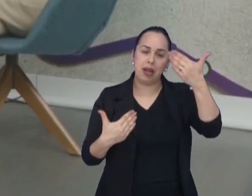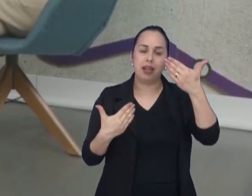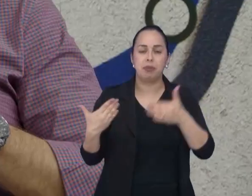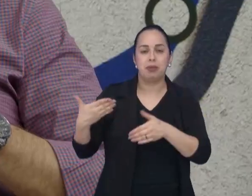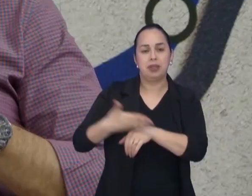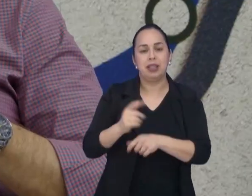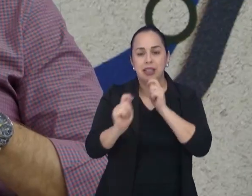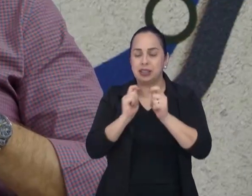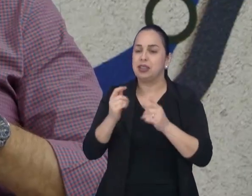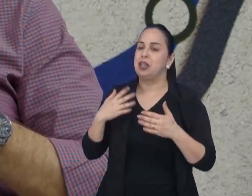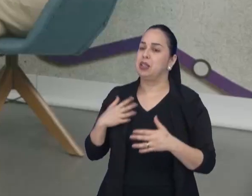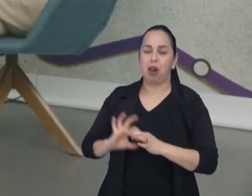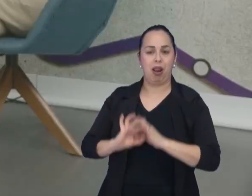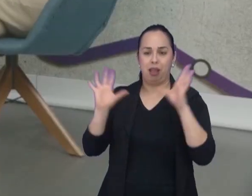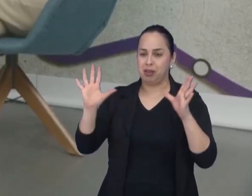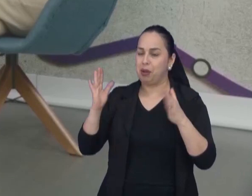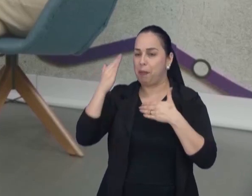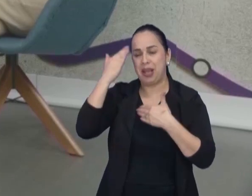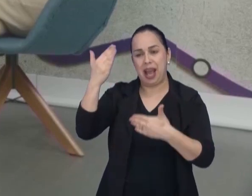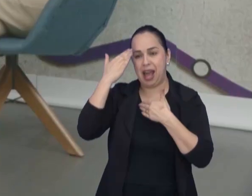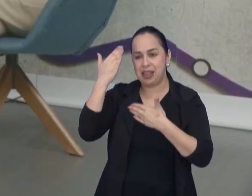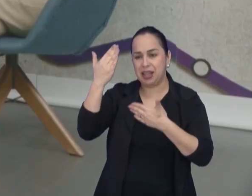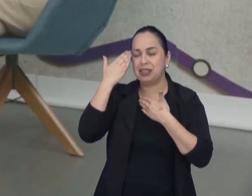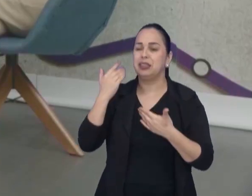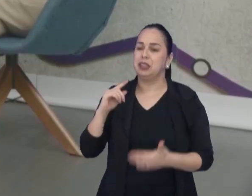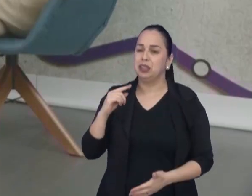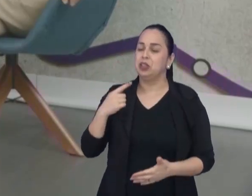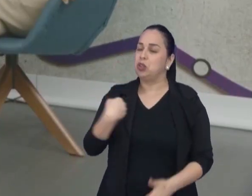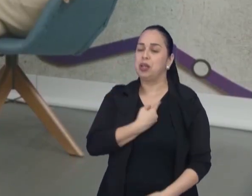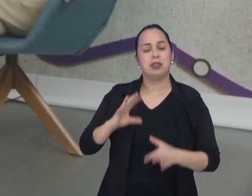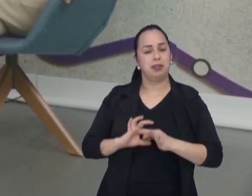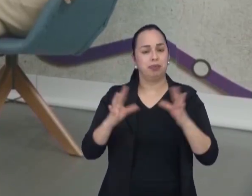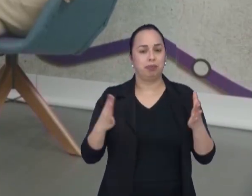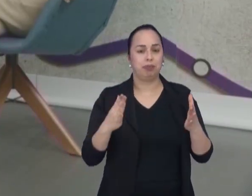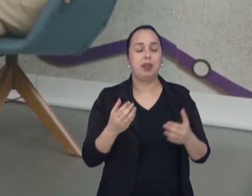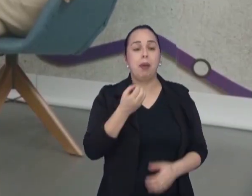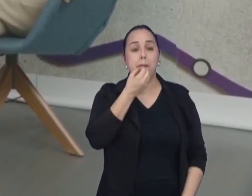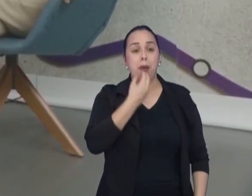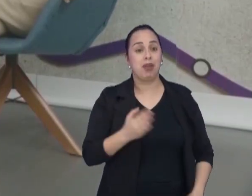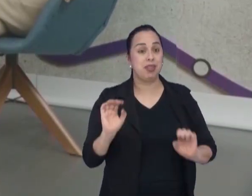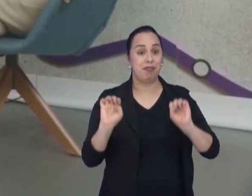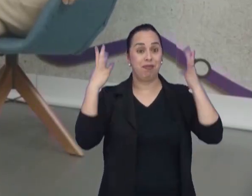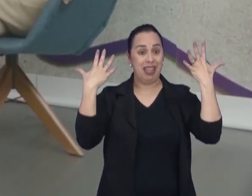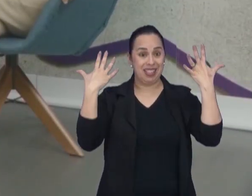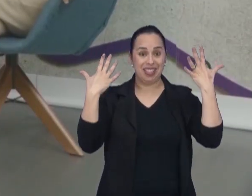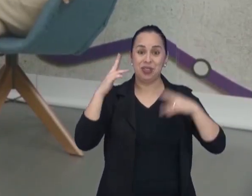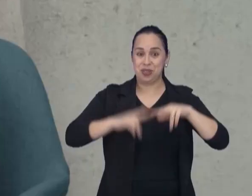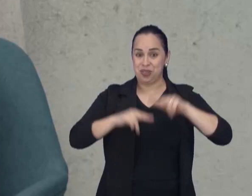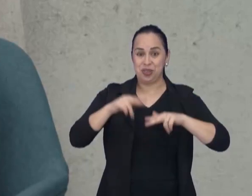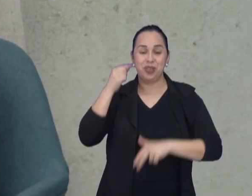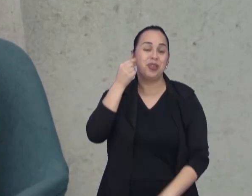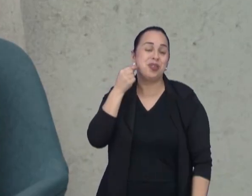aqui com a gente, viu, aqui na estação. Legal, obrigado, Fernanda, conte sempre com a gente, estamos à disposição. E ótimas festas juninas aí para você, verdade.